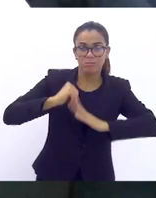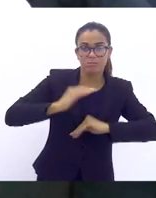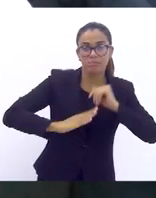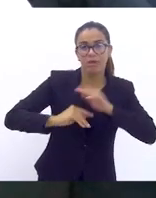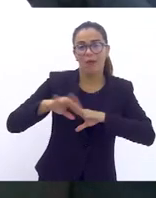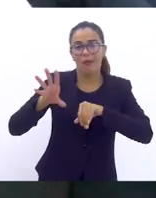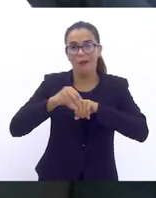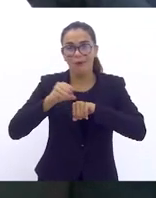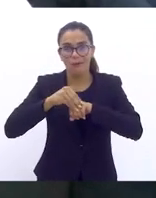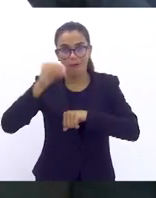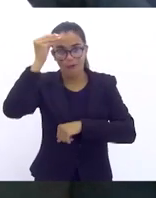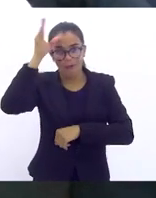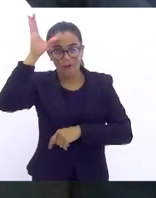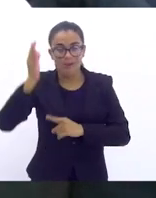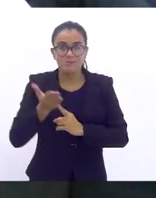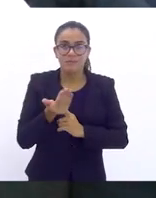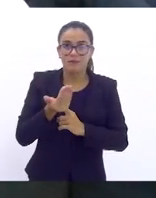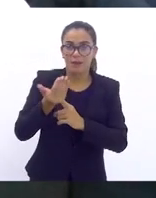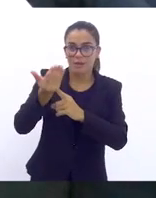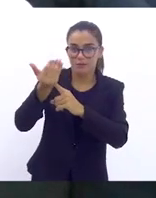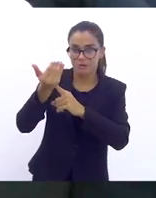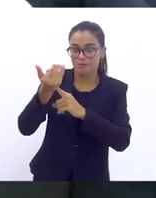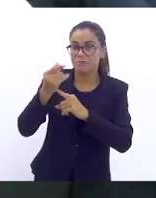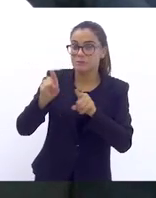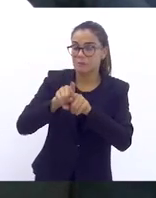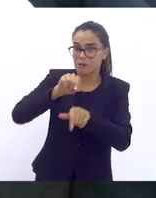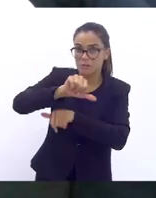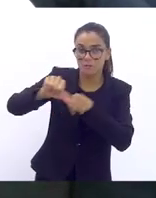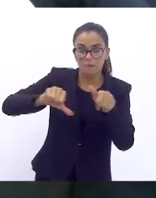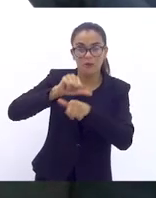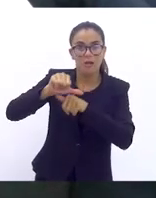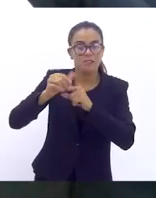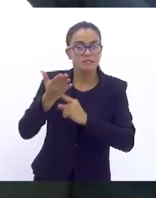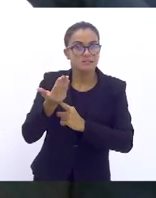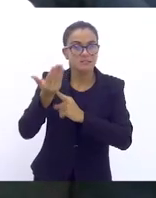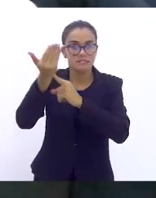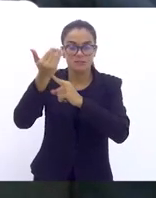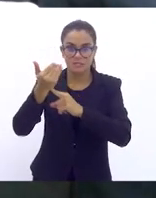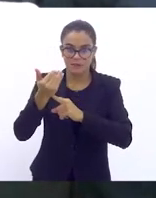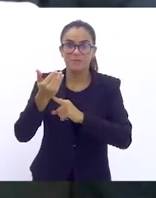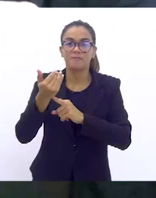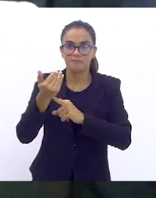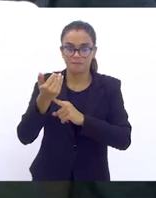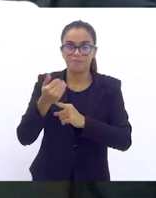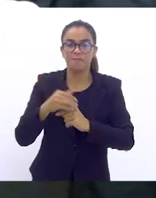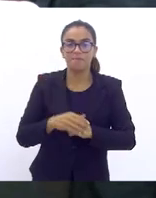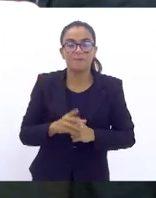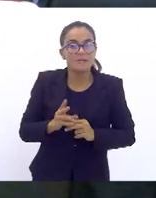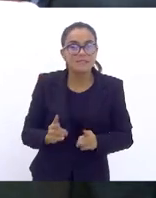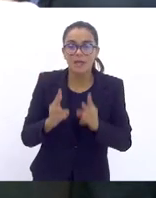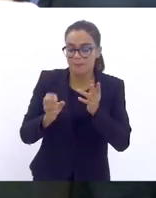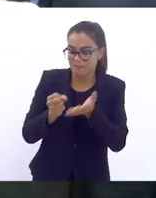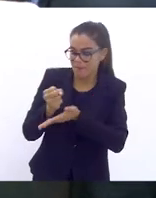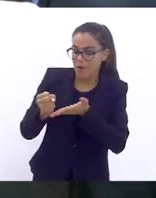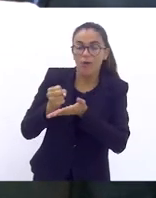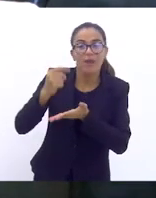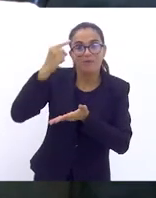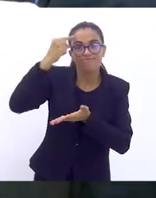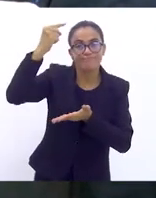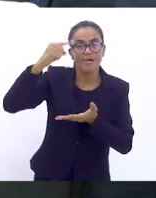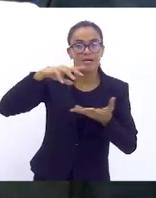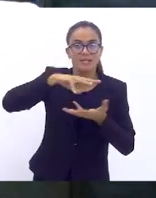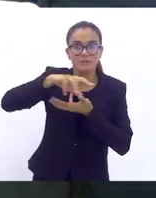o conhecimento tecnológico né a inovação tecnológica tendo como sempre base a questão da sustentabilidade